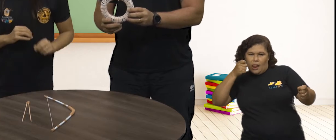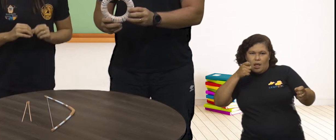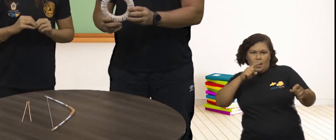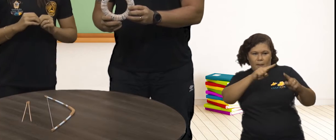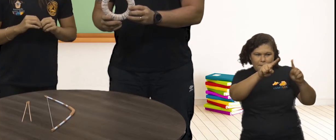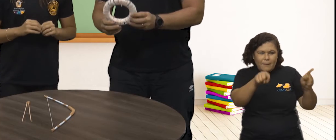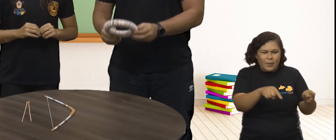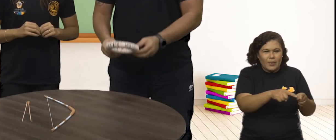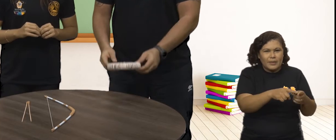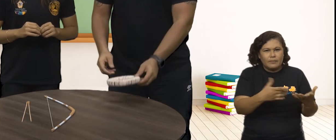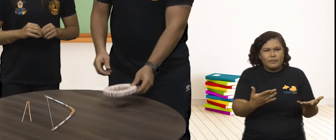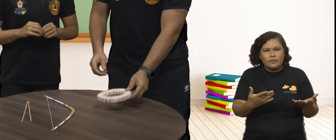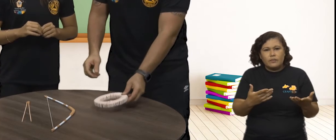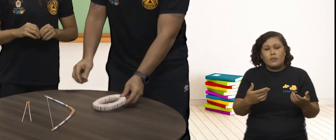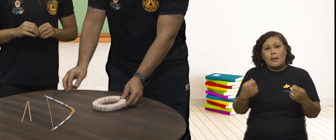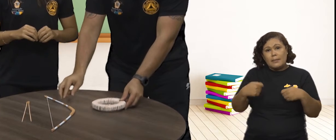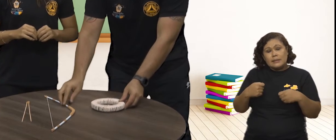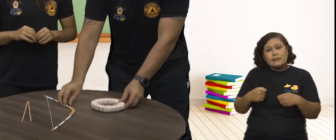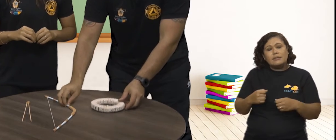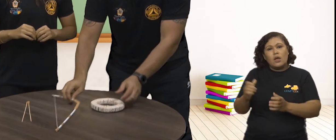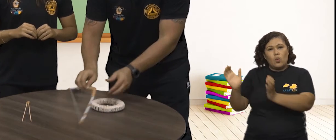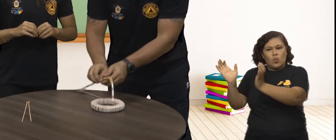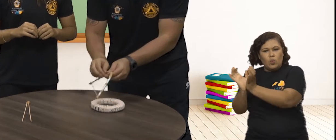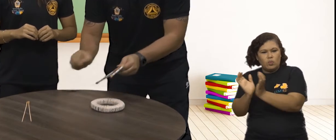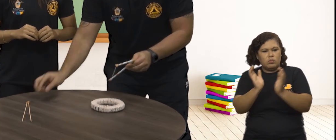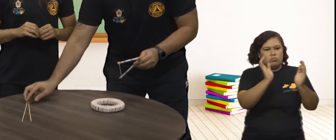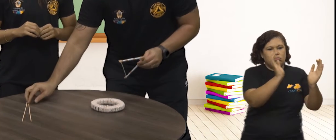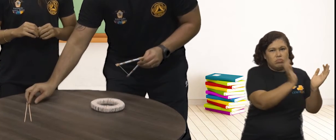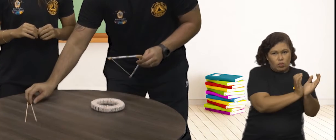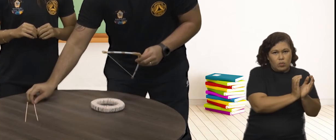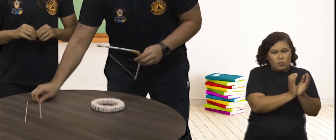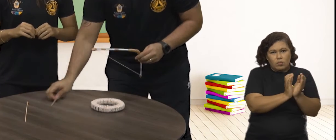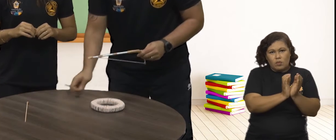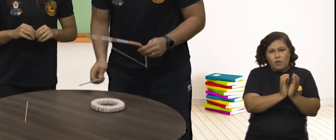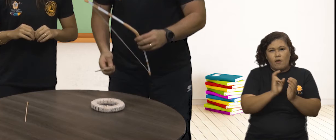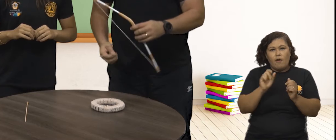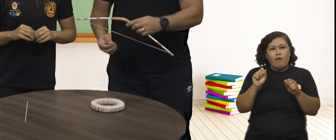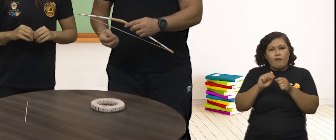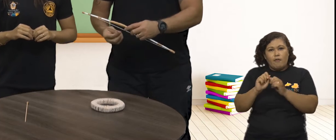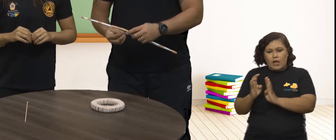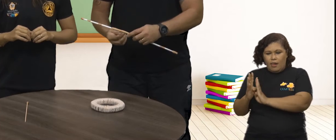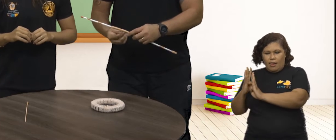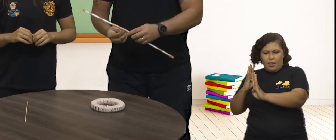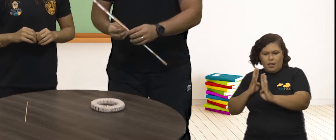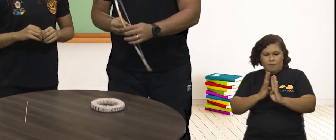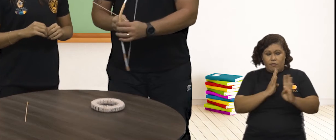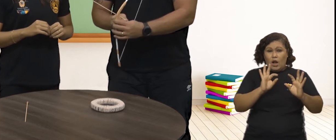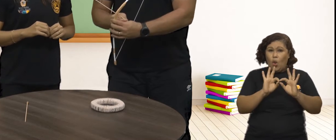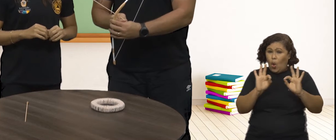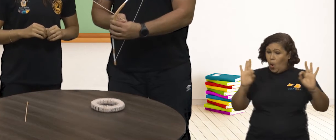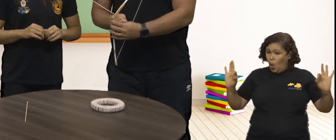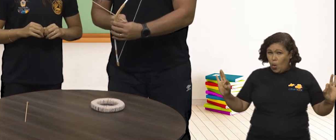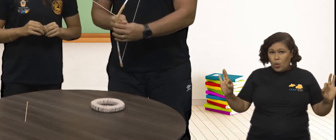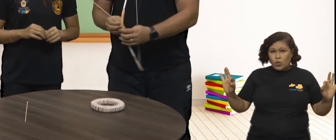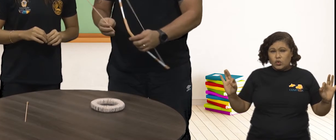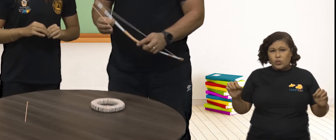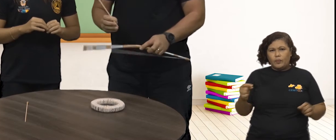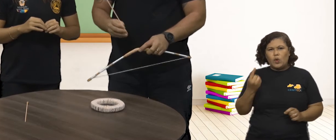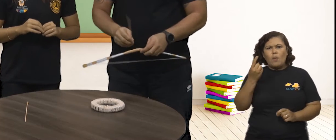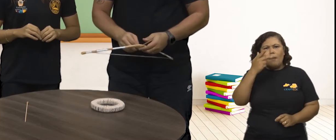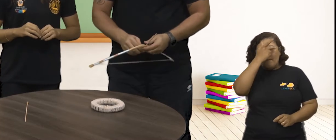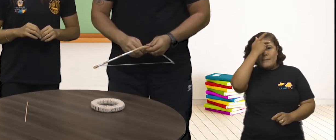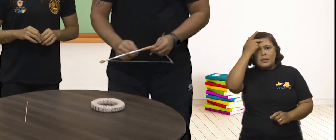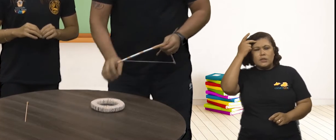flecha. Para isso, se formam 2 times, dispostos em fileiras bem distantes entre si. Um jogador assume a função